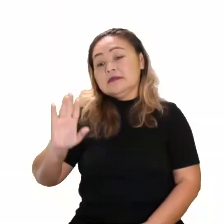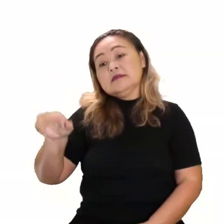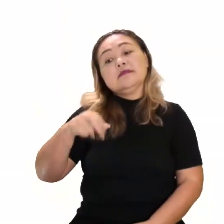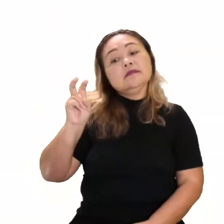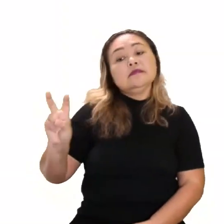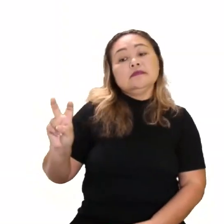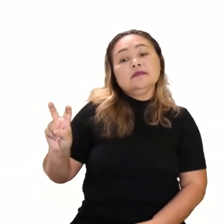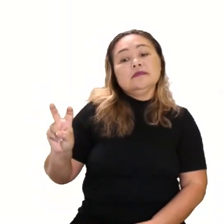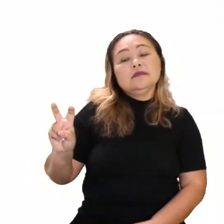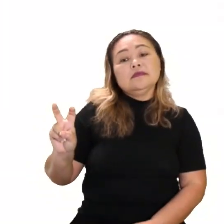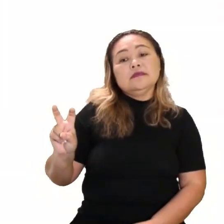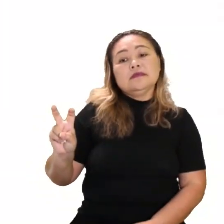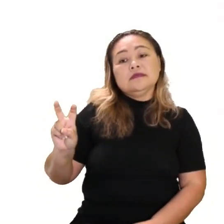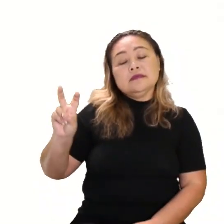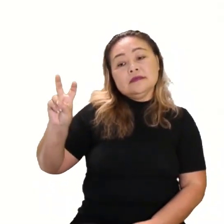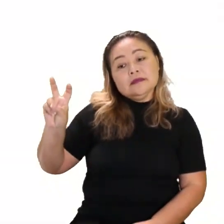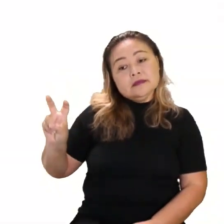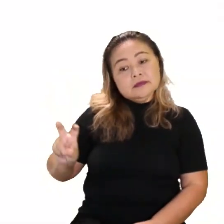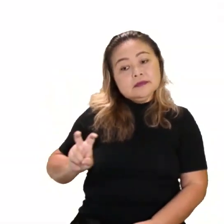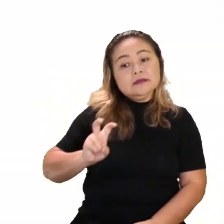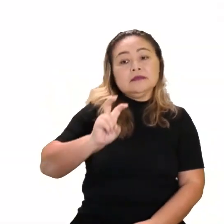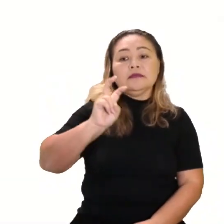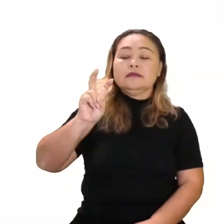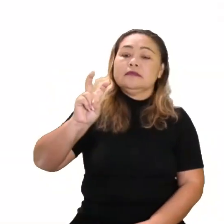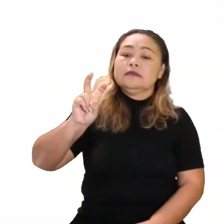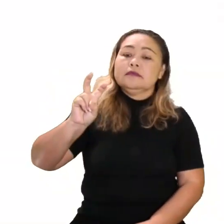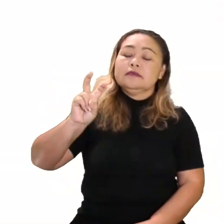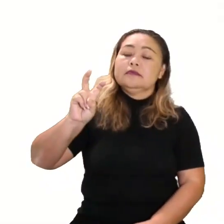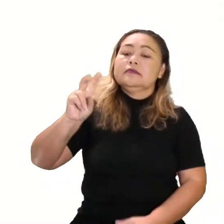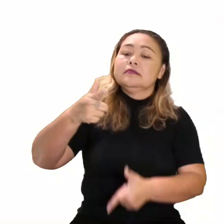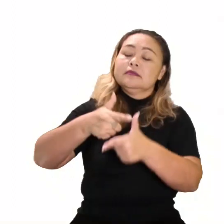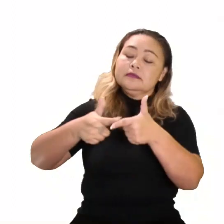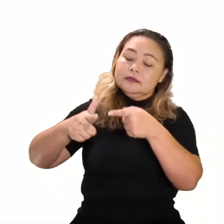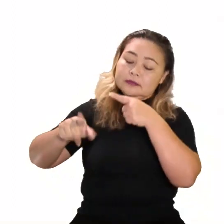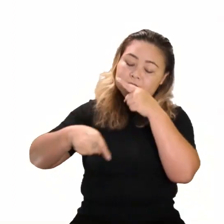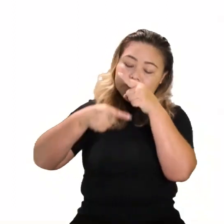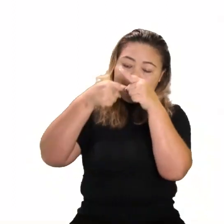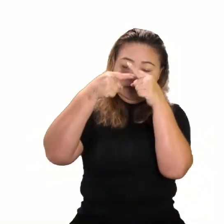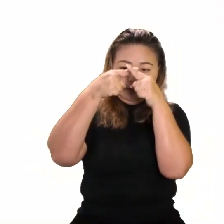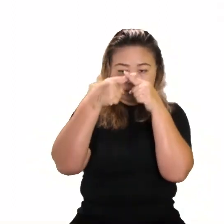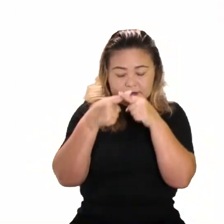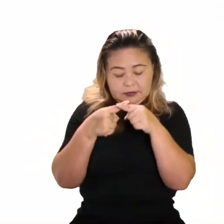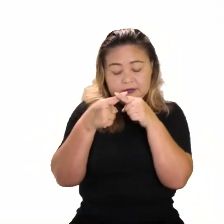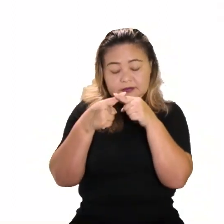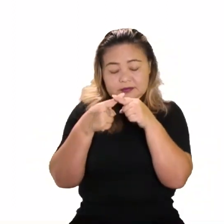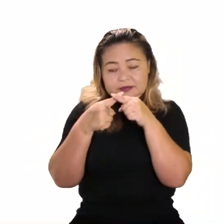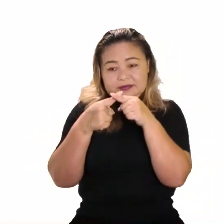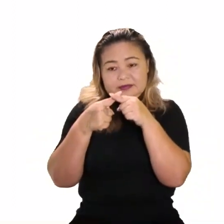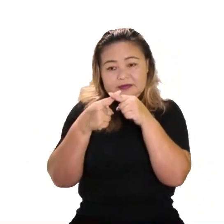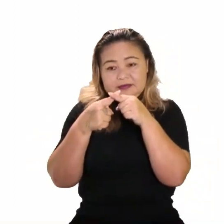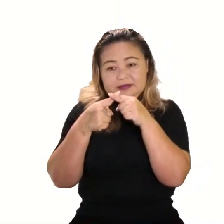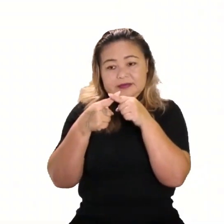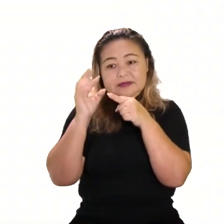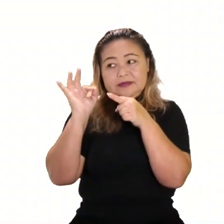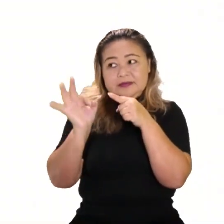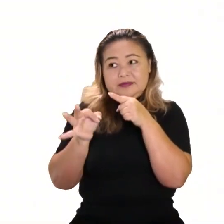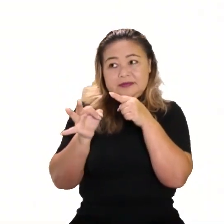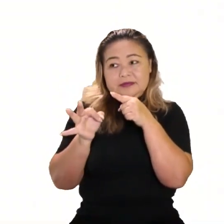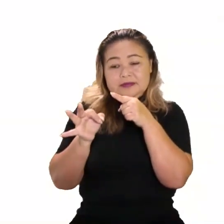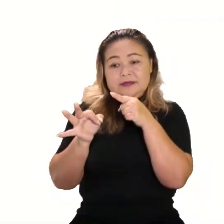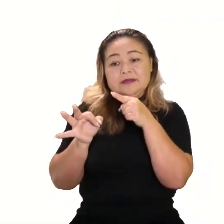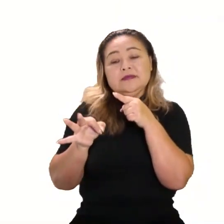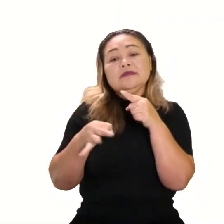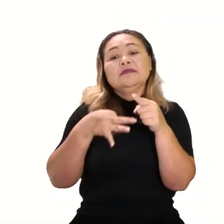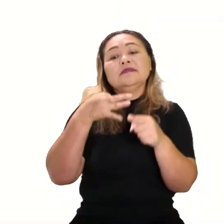5 é 5. A gente sempre passa dividindo e volta multiplicando, certo? Certo.